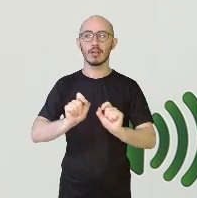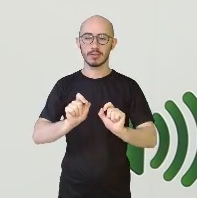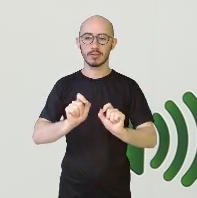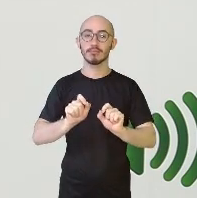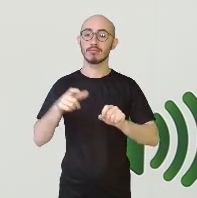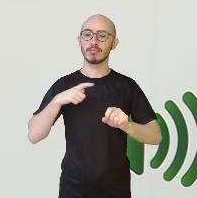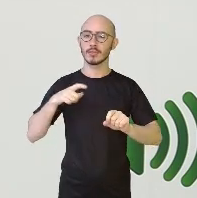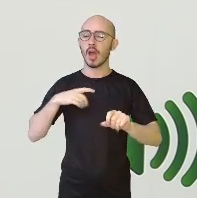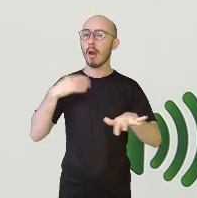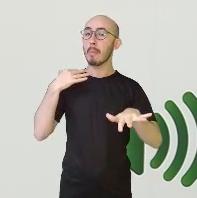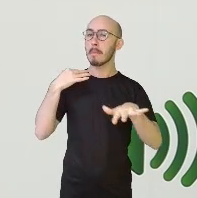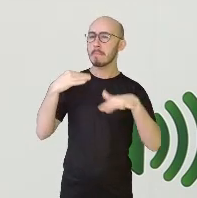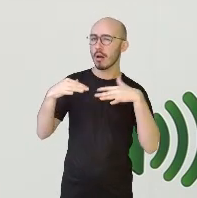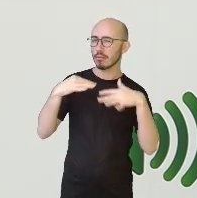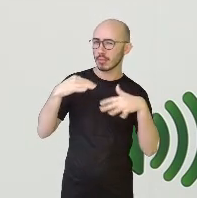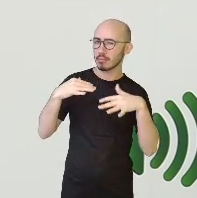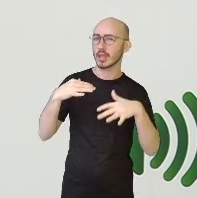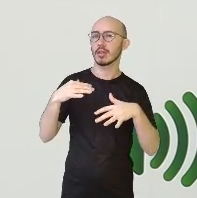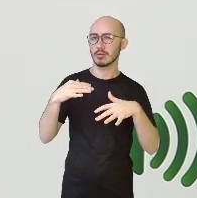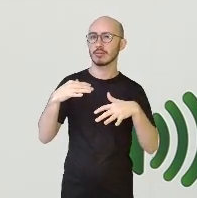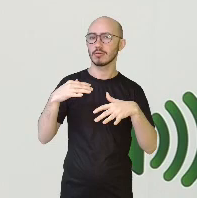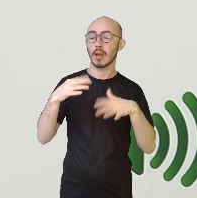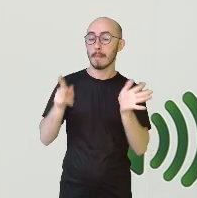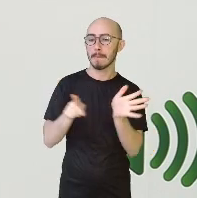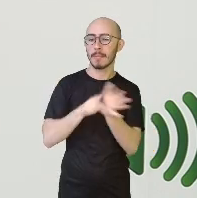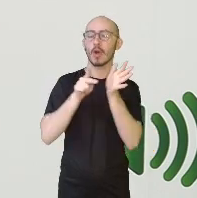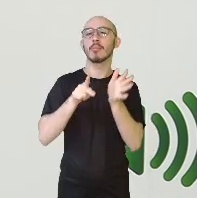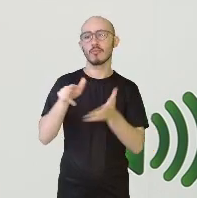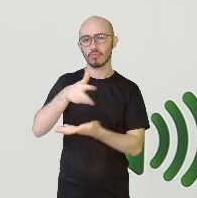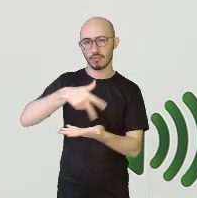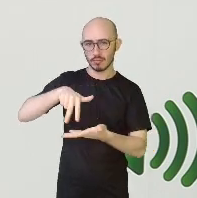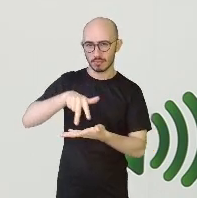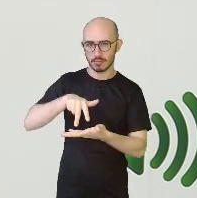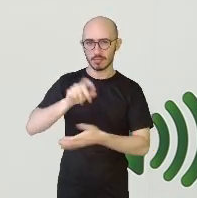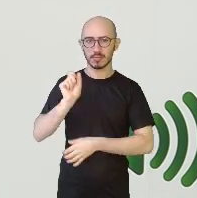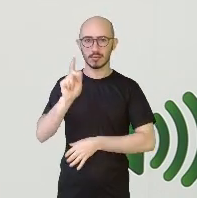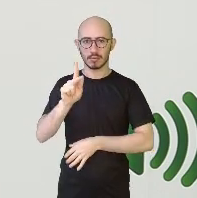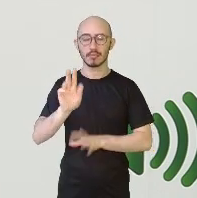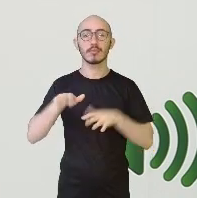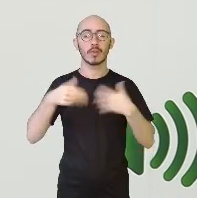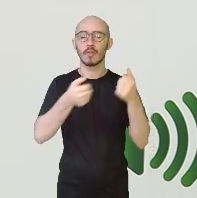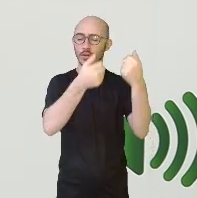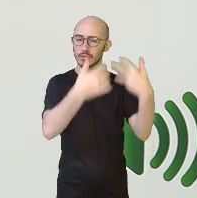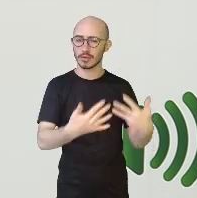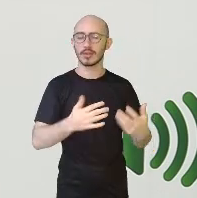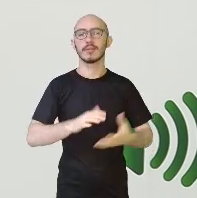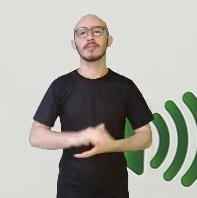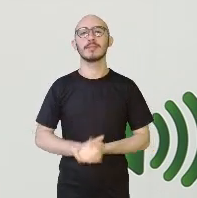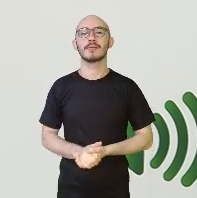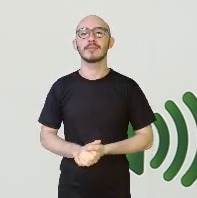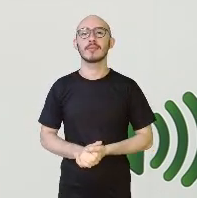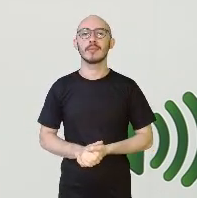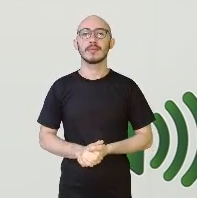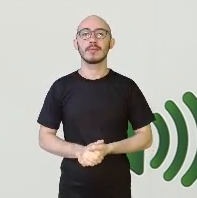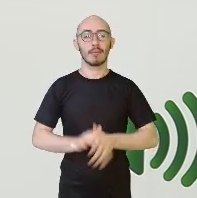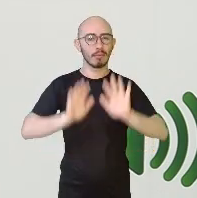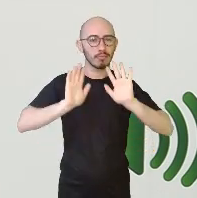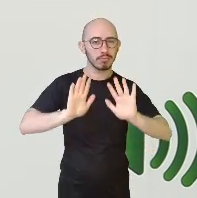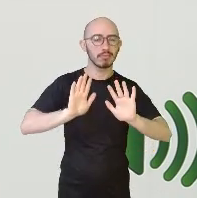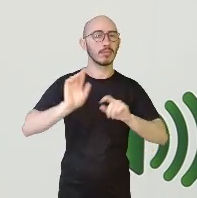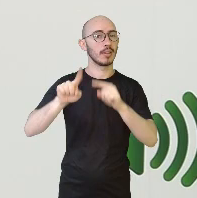um movimento específico. Pois é, e eu vou dizer para vocês que movimento é esse, mais para